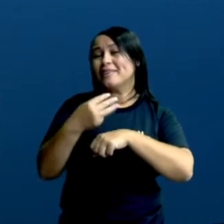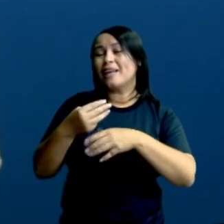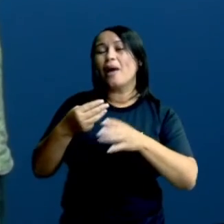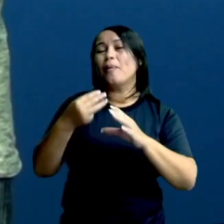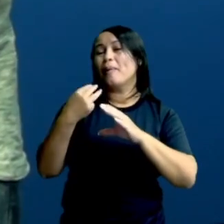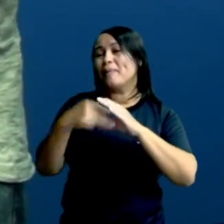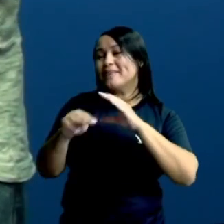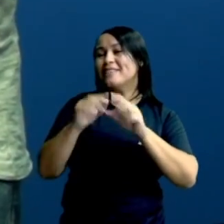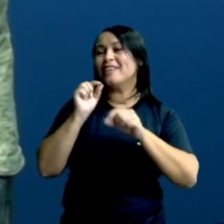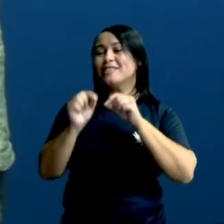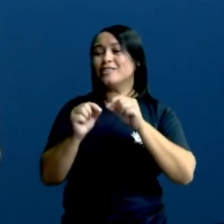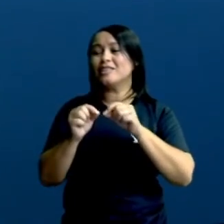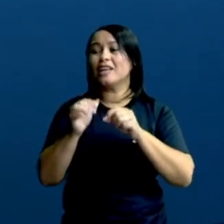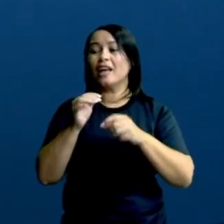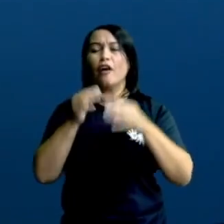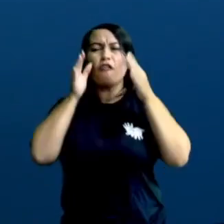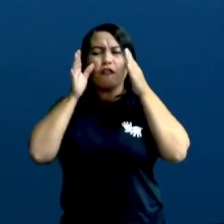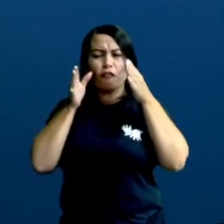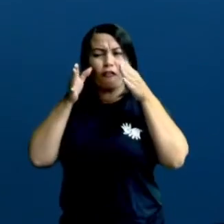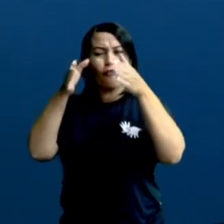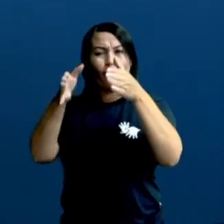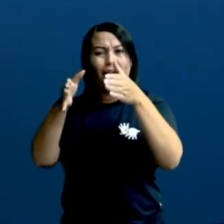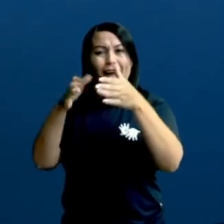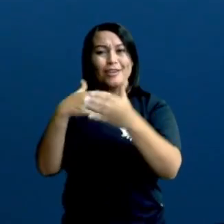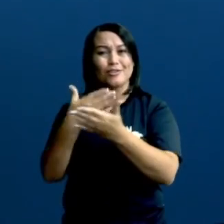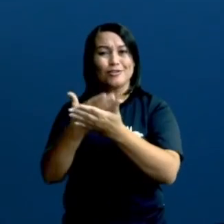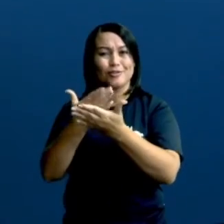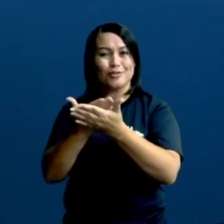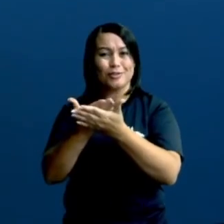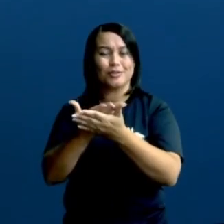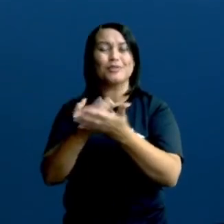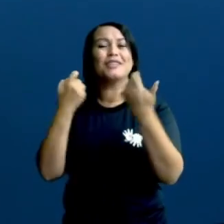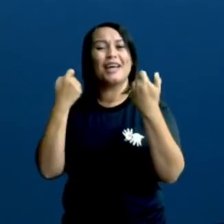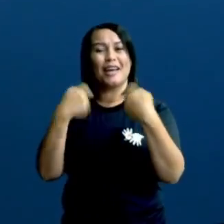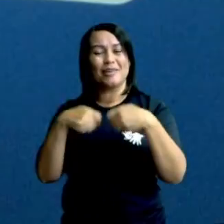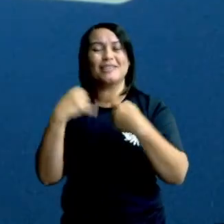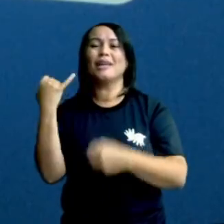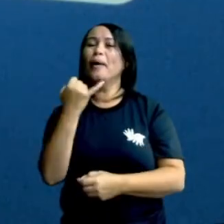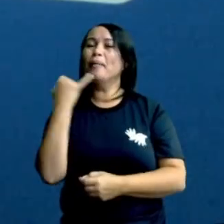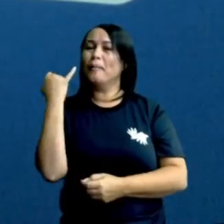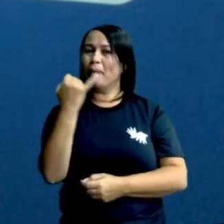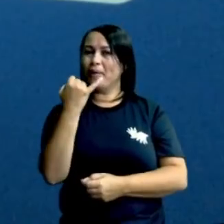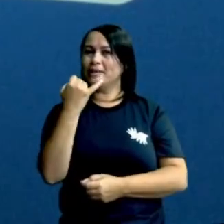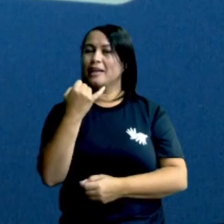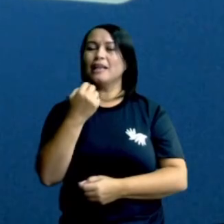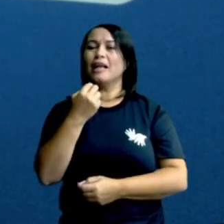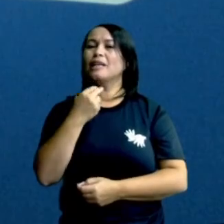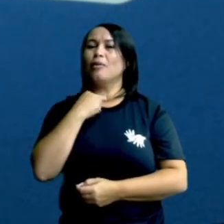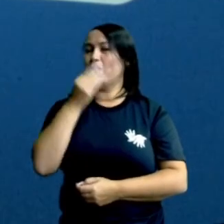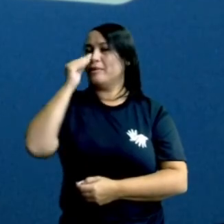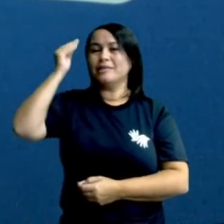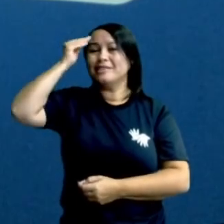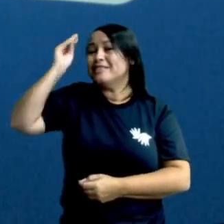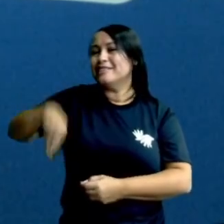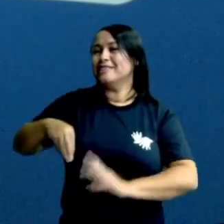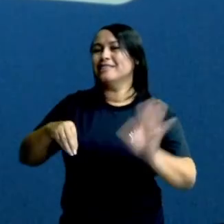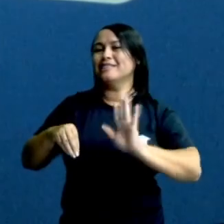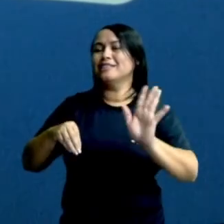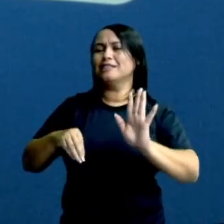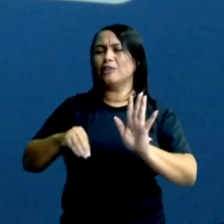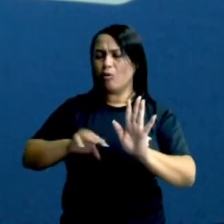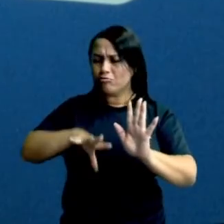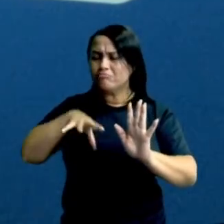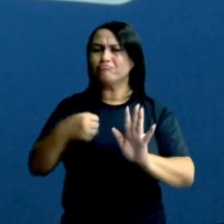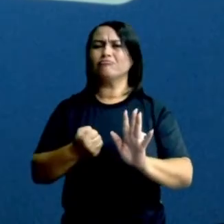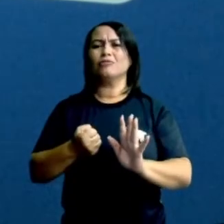velho, focar nos estudos, certo? Foca nos estudos, não desiste, não amolece.